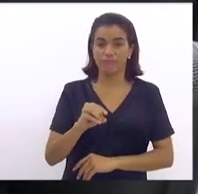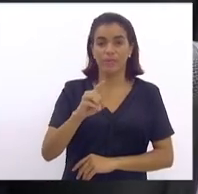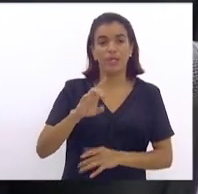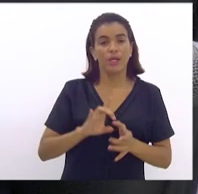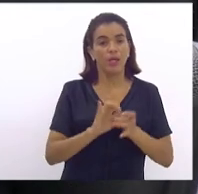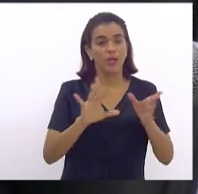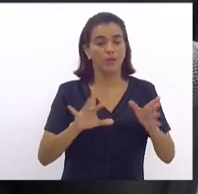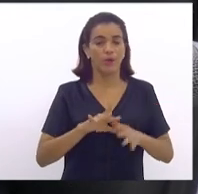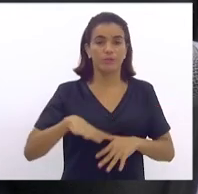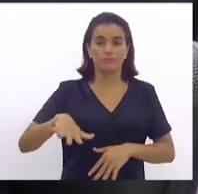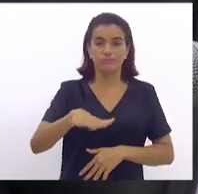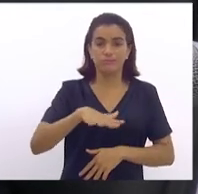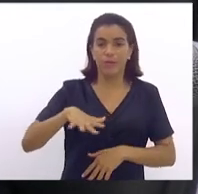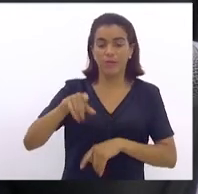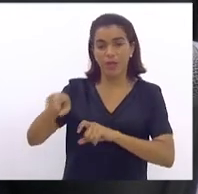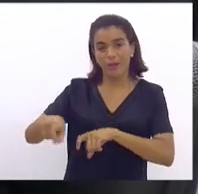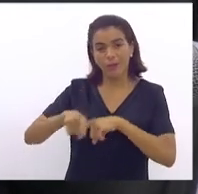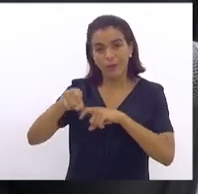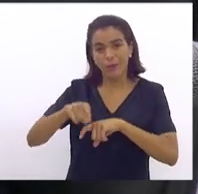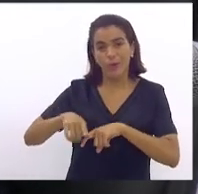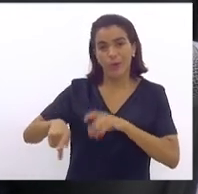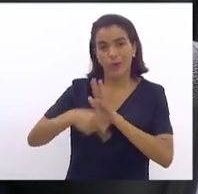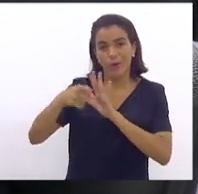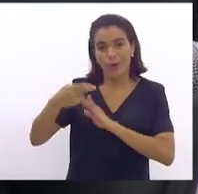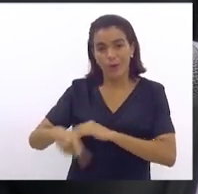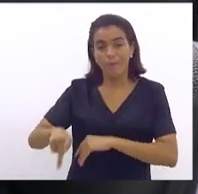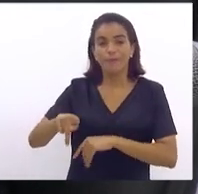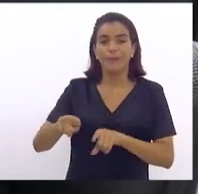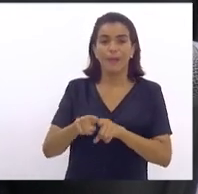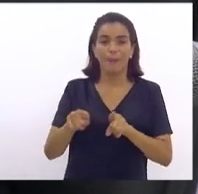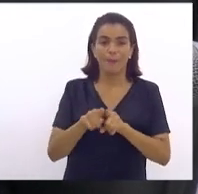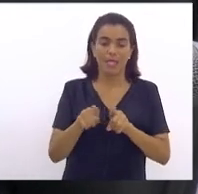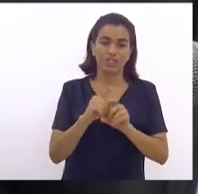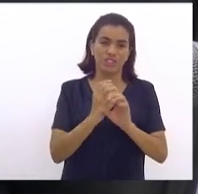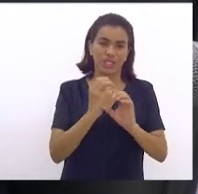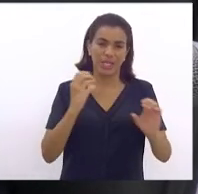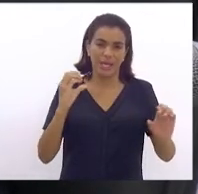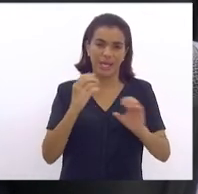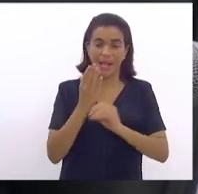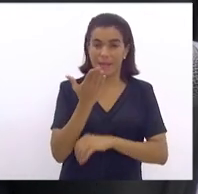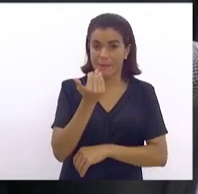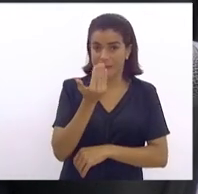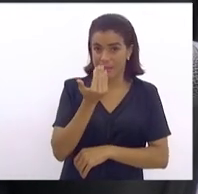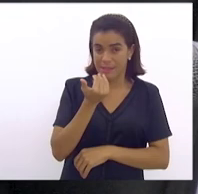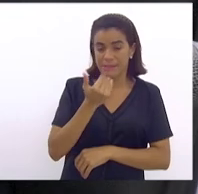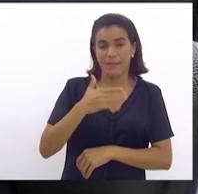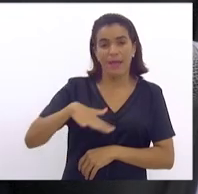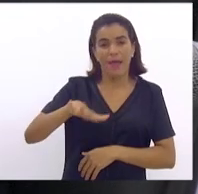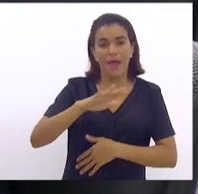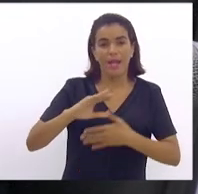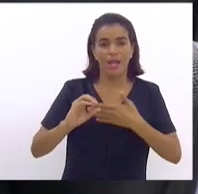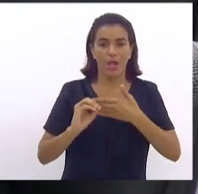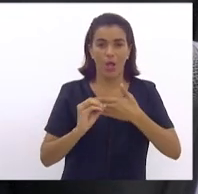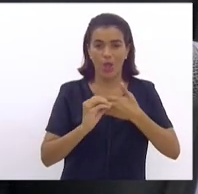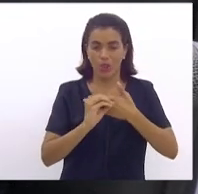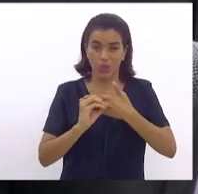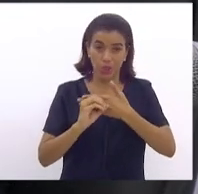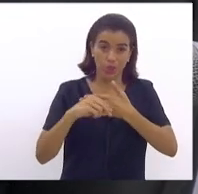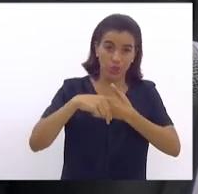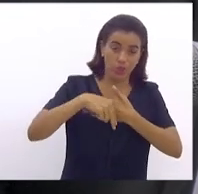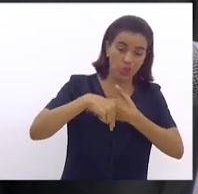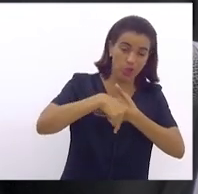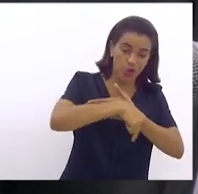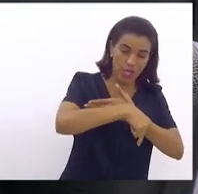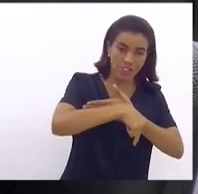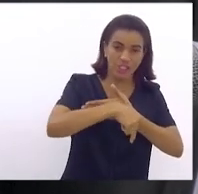Espaço do Agricultor Local, destinado ao comércio de gêneros alimentícios e artesanais nas regiões do Norte e Noroeste Fluminense e dá outras